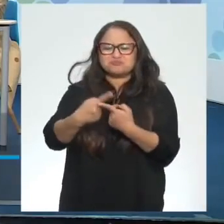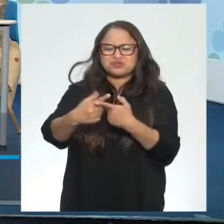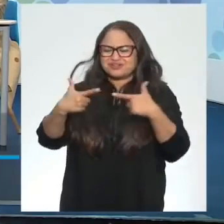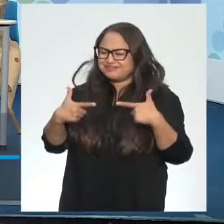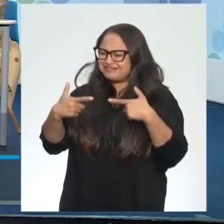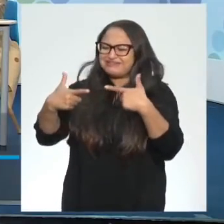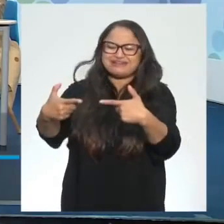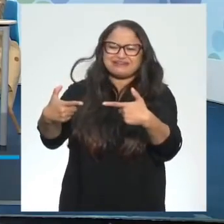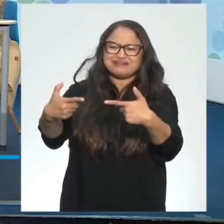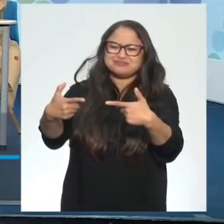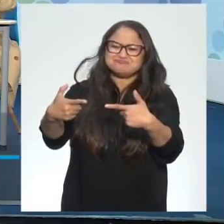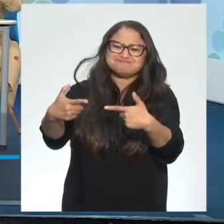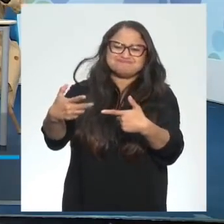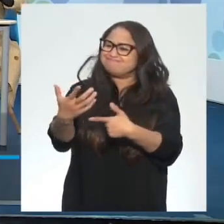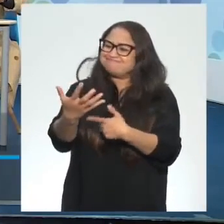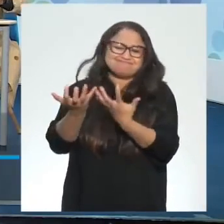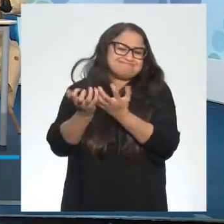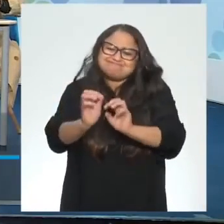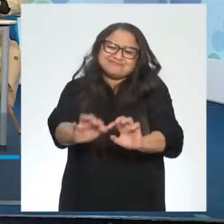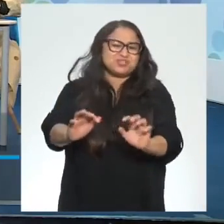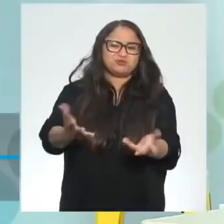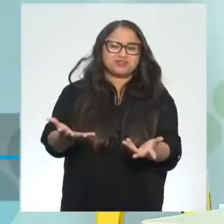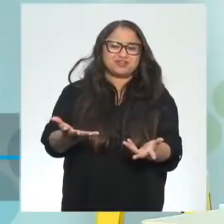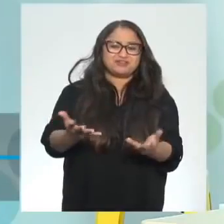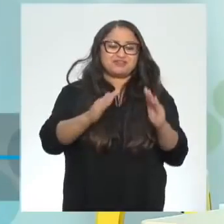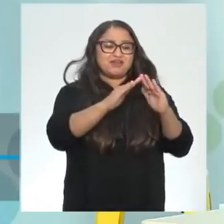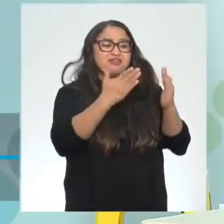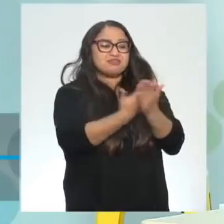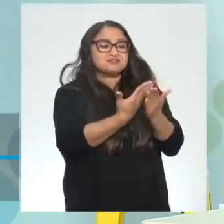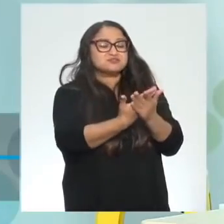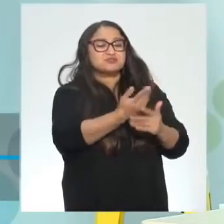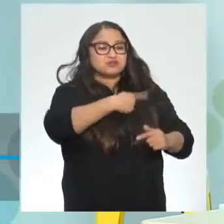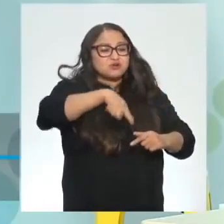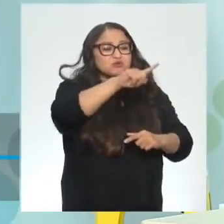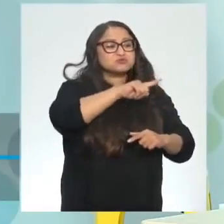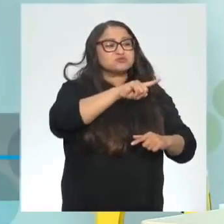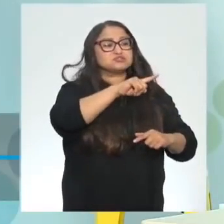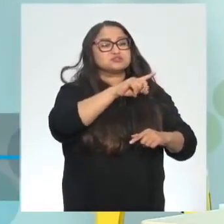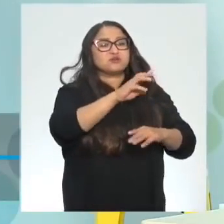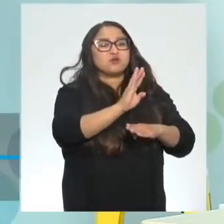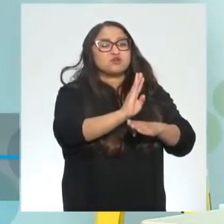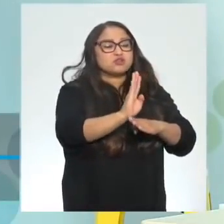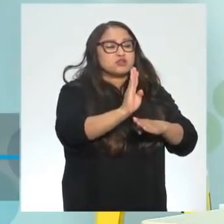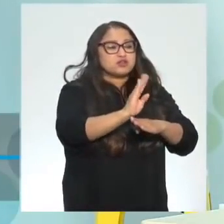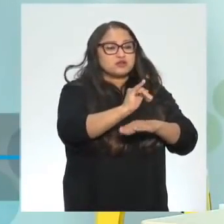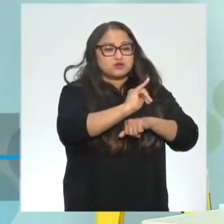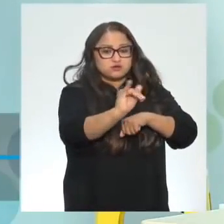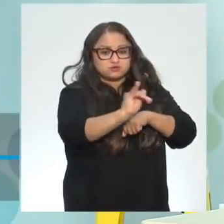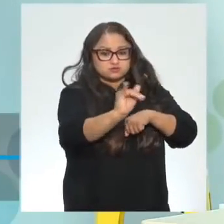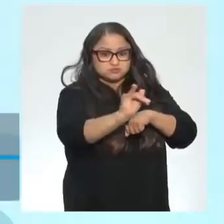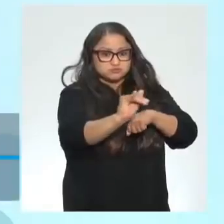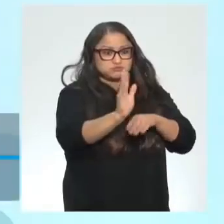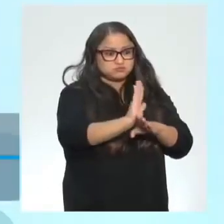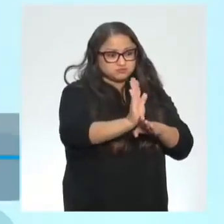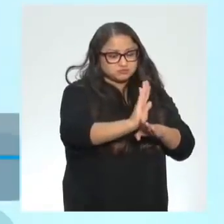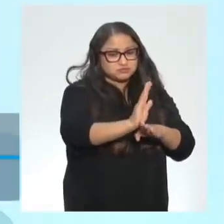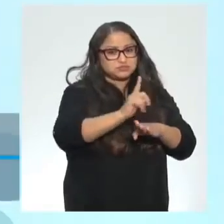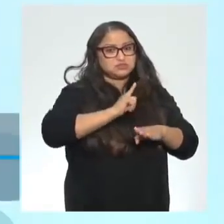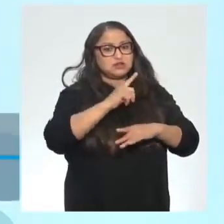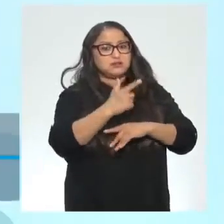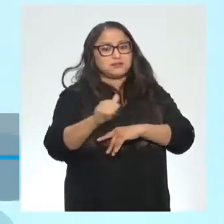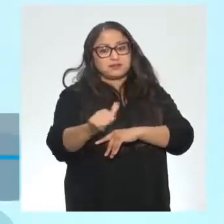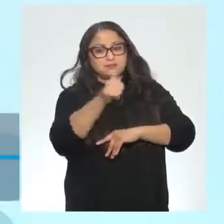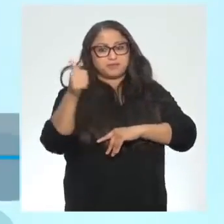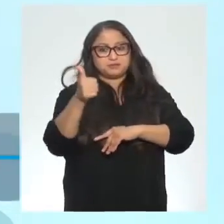que se repita. Na escola, quando o professor trabalha os documentários, né, da Primeira Guerra Mundial e da Segunda, professora